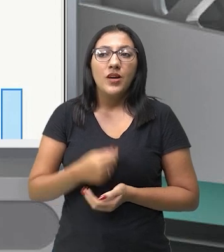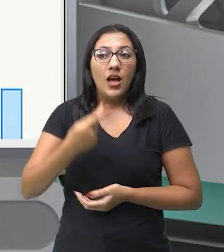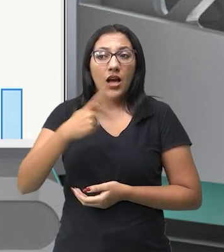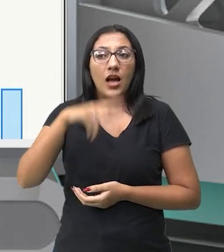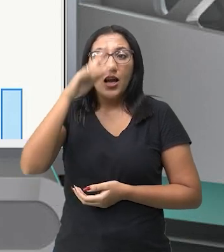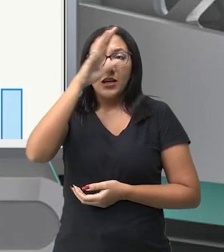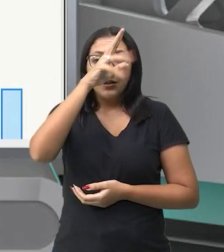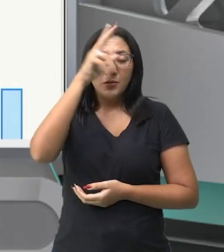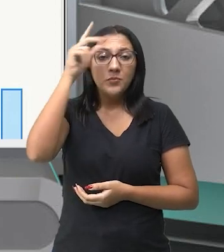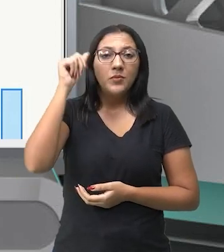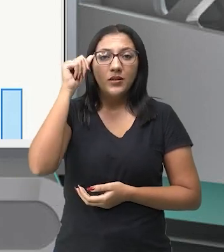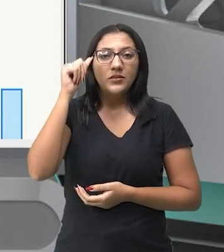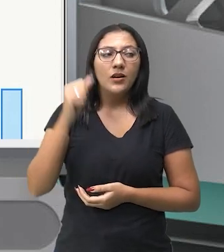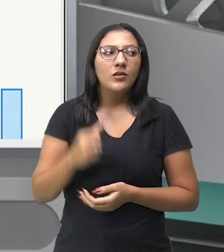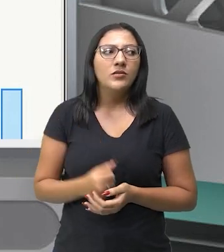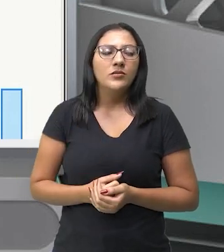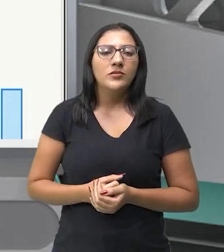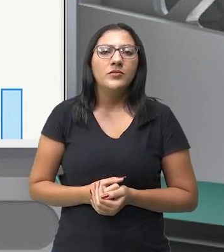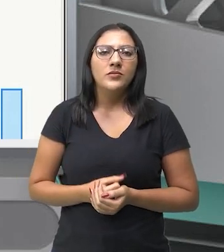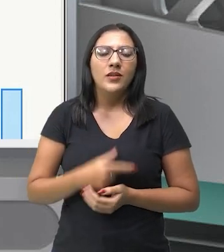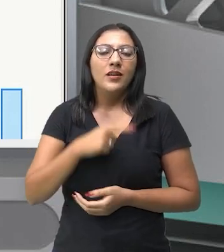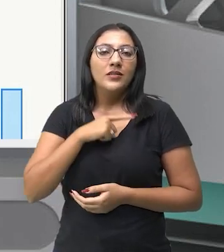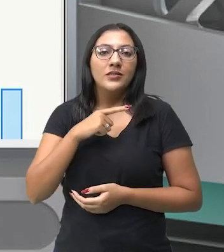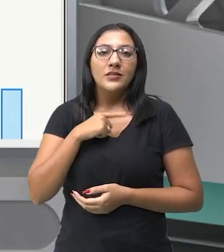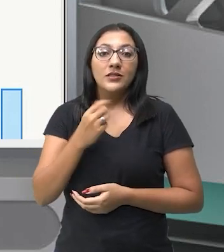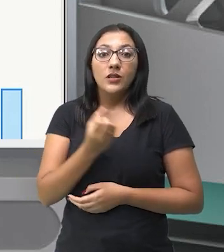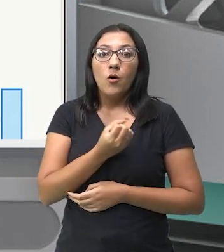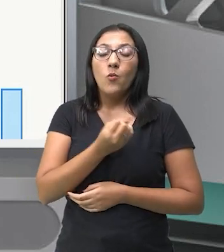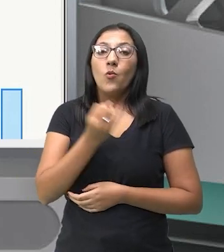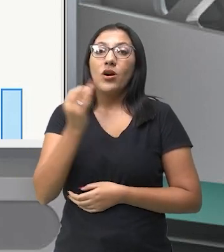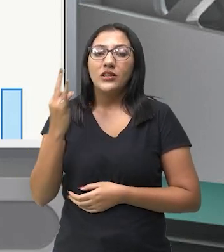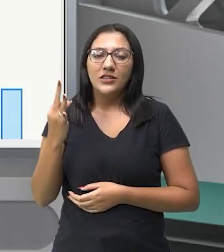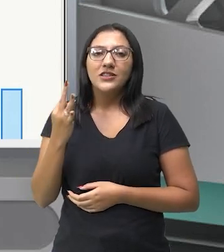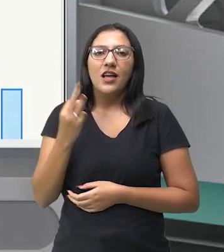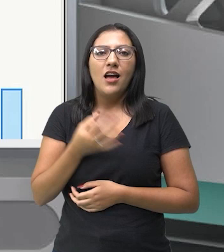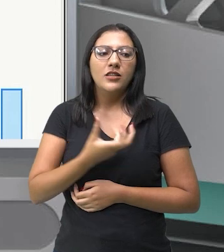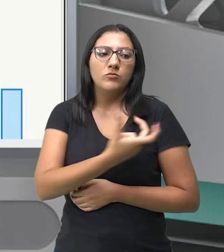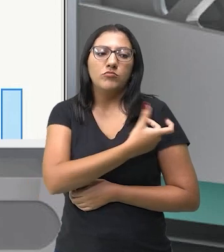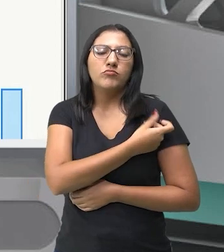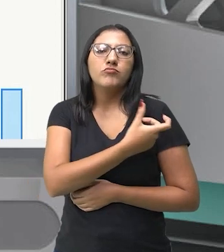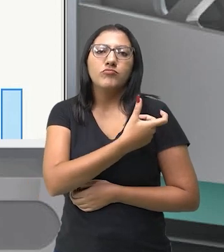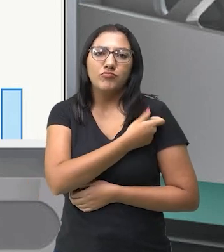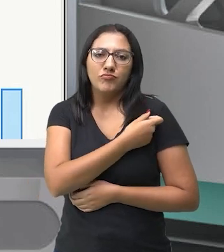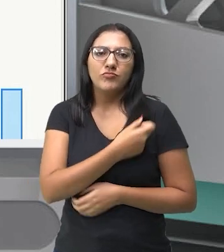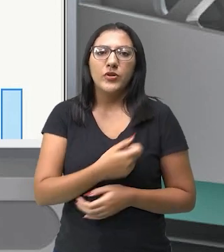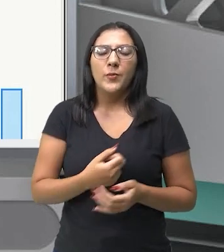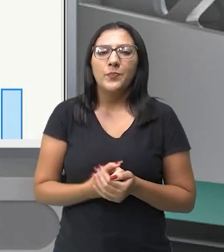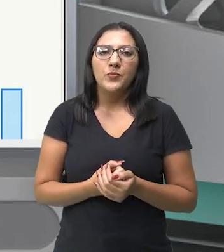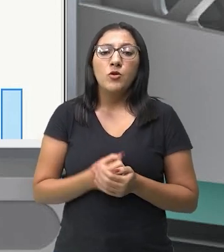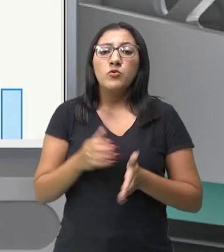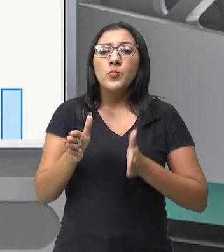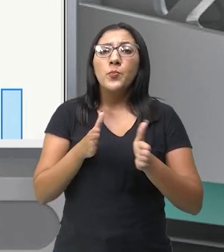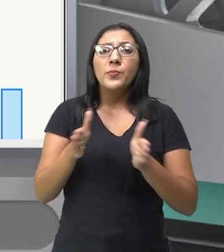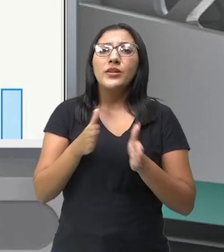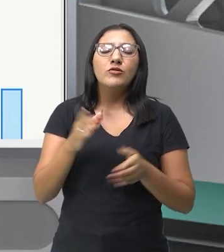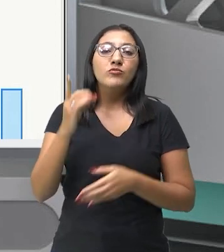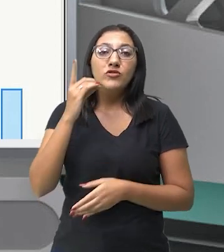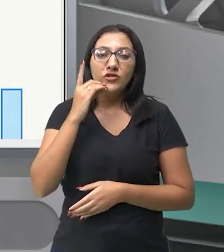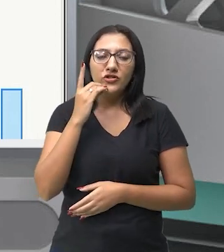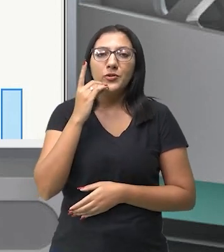esse site traz para nós as doses aplicadas durante o dia. Há uma série